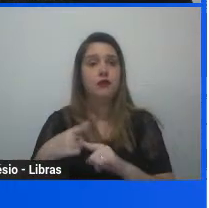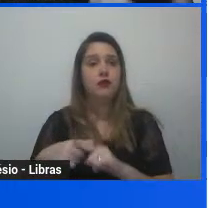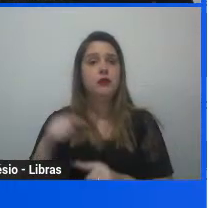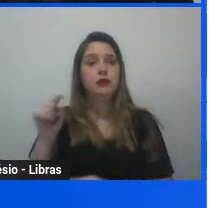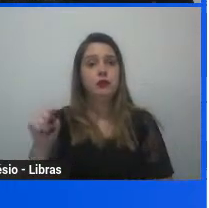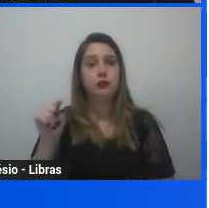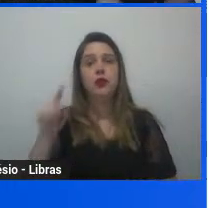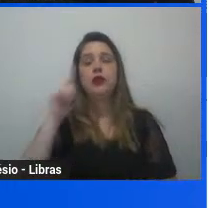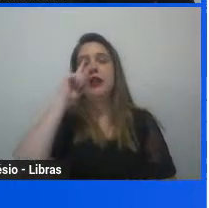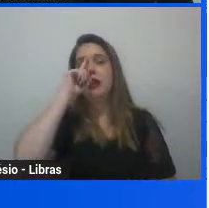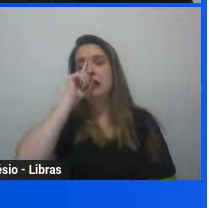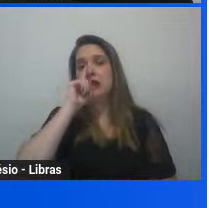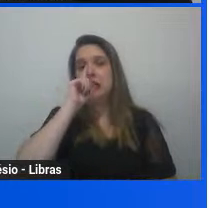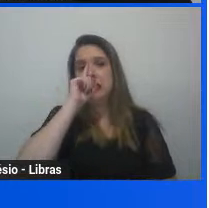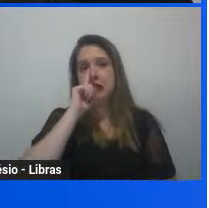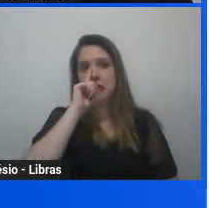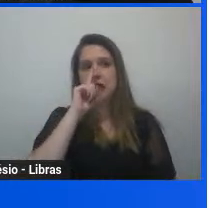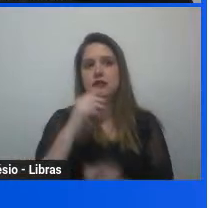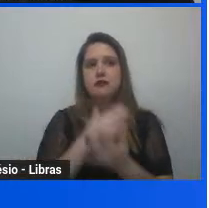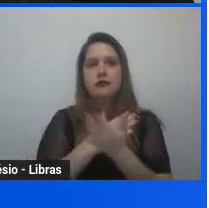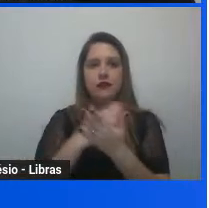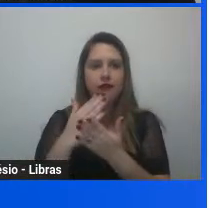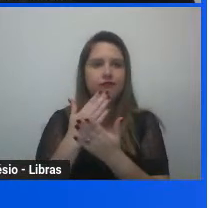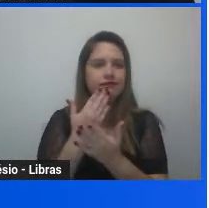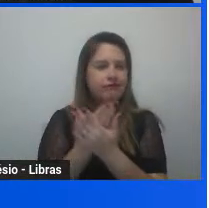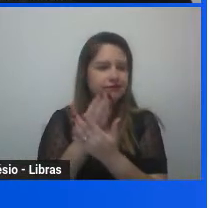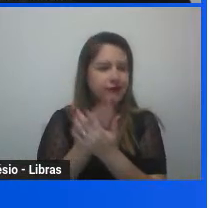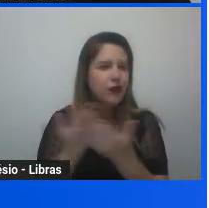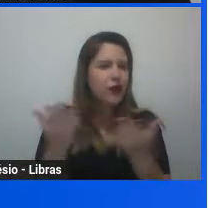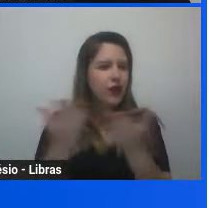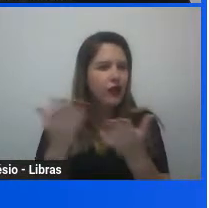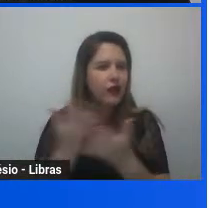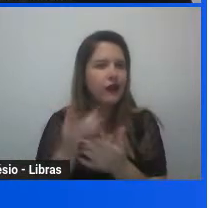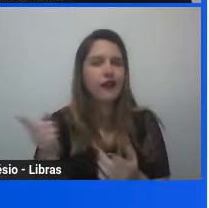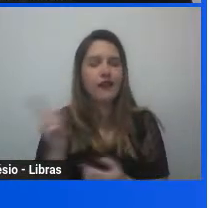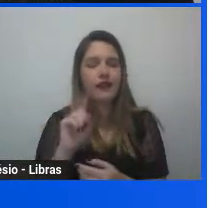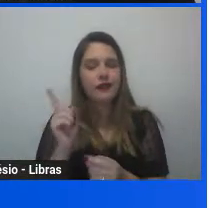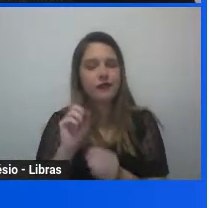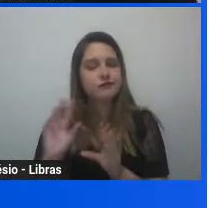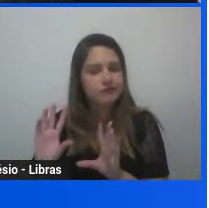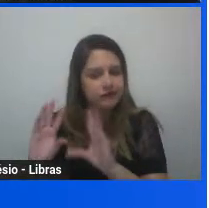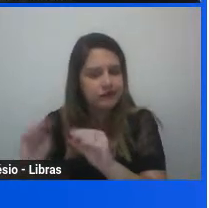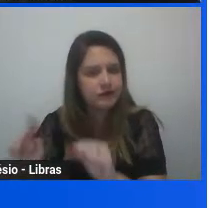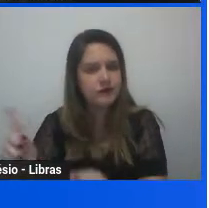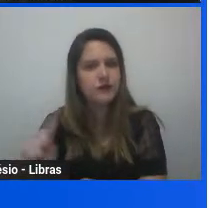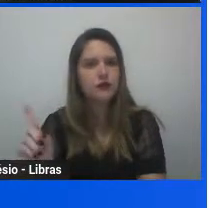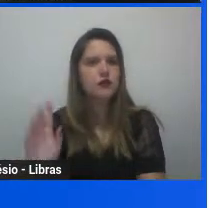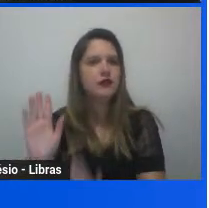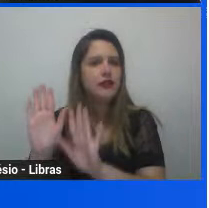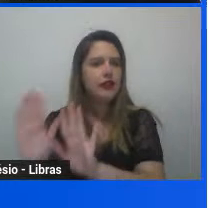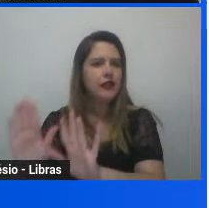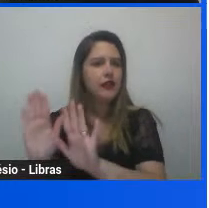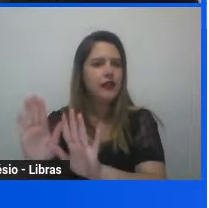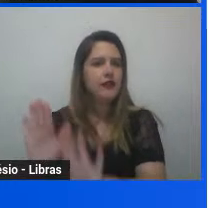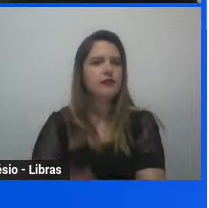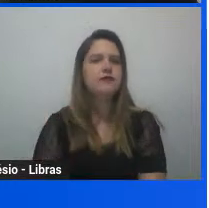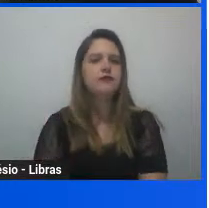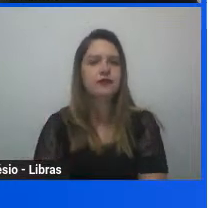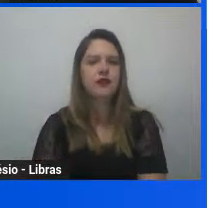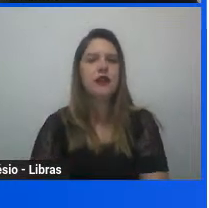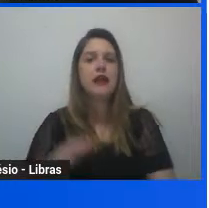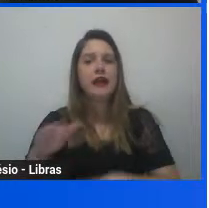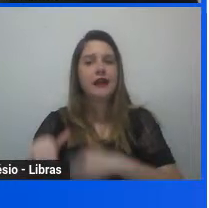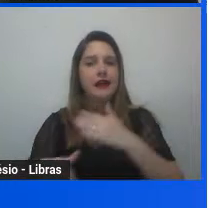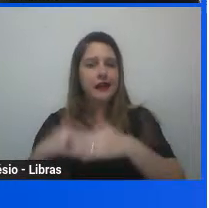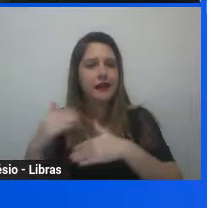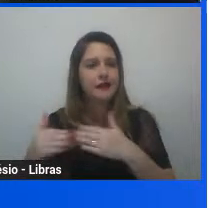da nossa aula de hoje, o que nós iniciamos? Não causar um novo dano além daquele que foi causado pelo